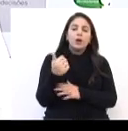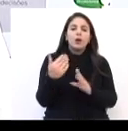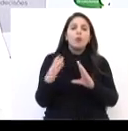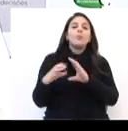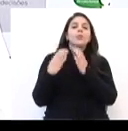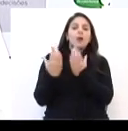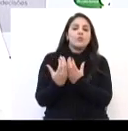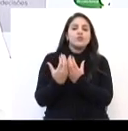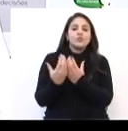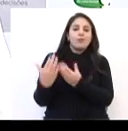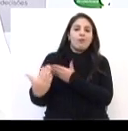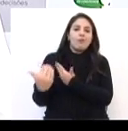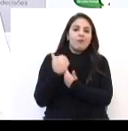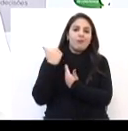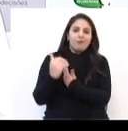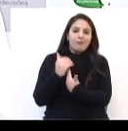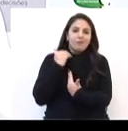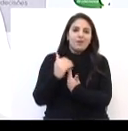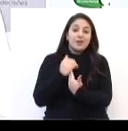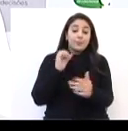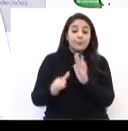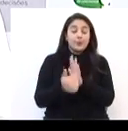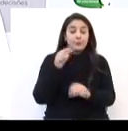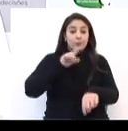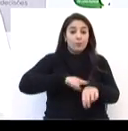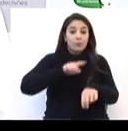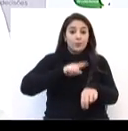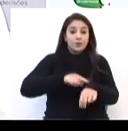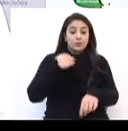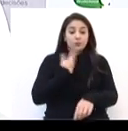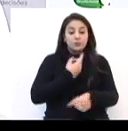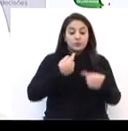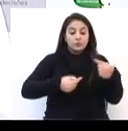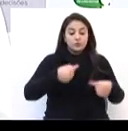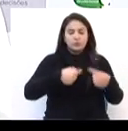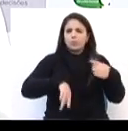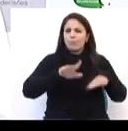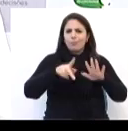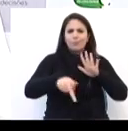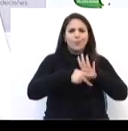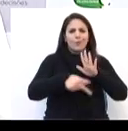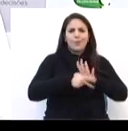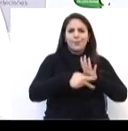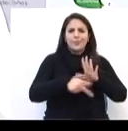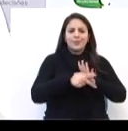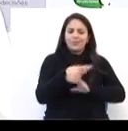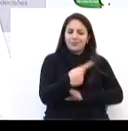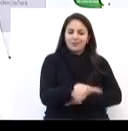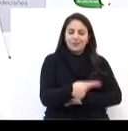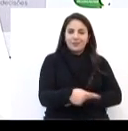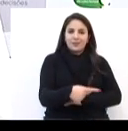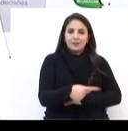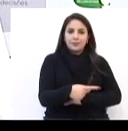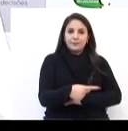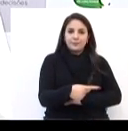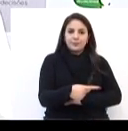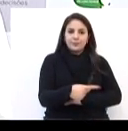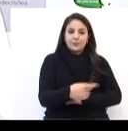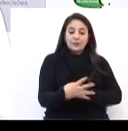comunidade. Talvez nesse primeiro momento um debate mais da casa mesmo. No quarto